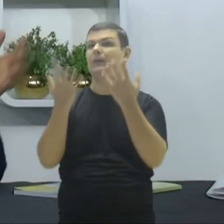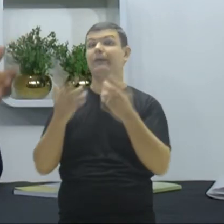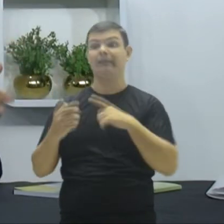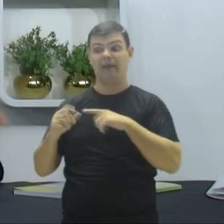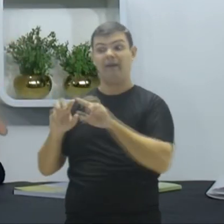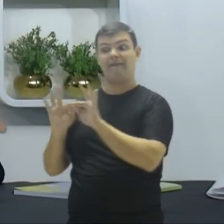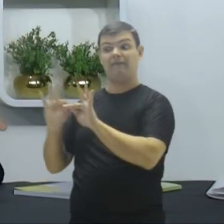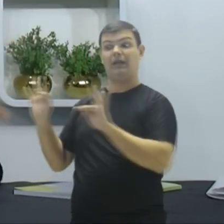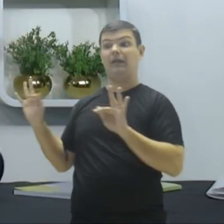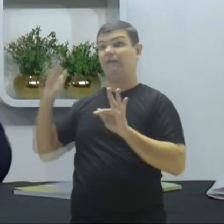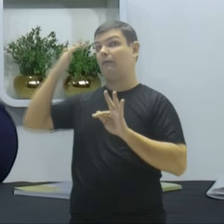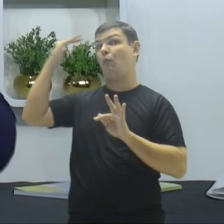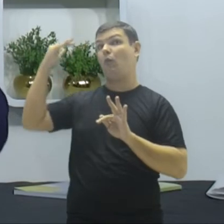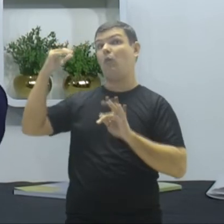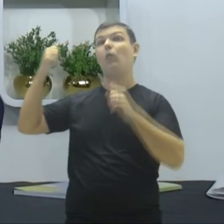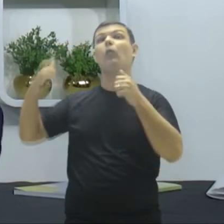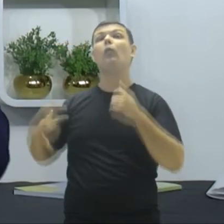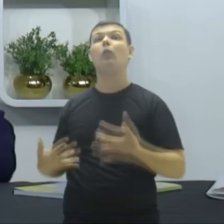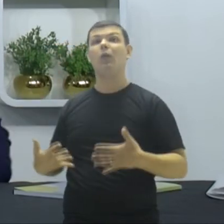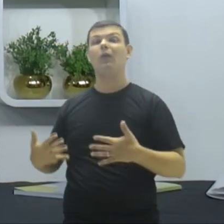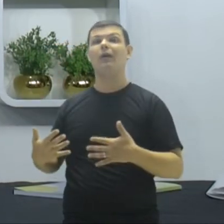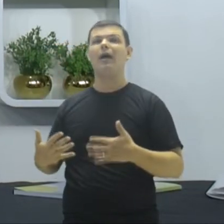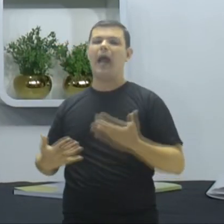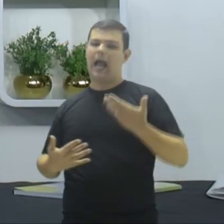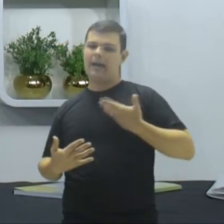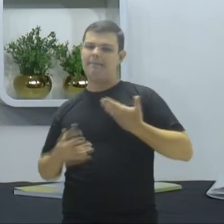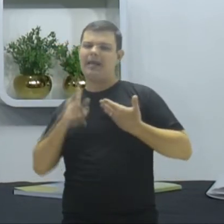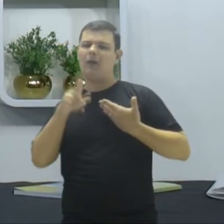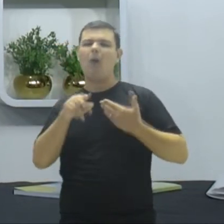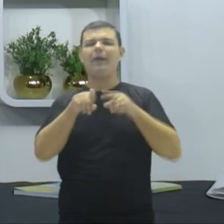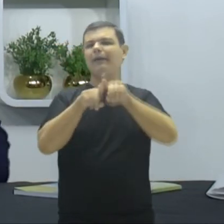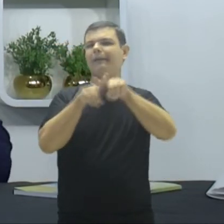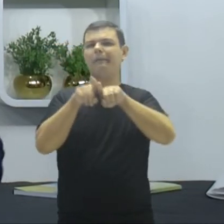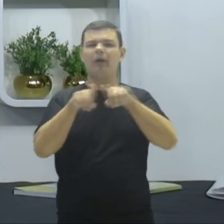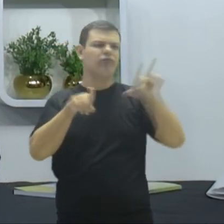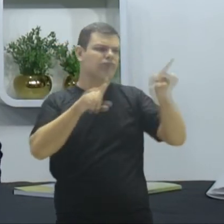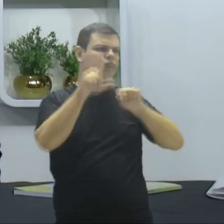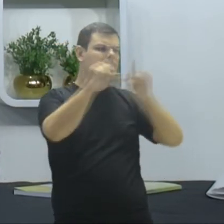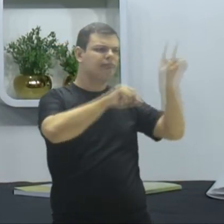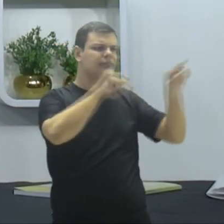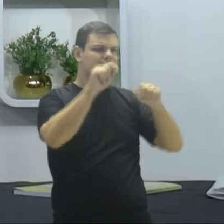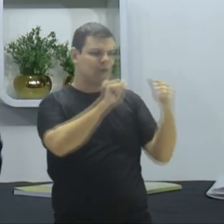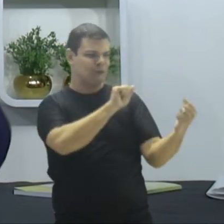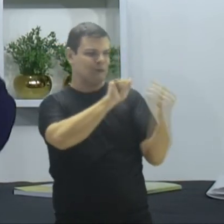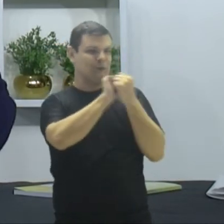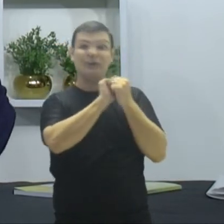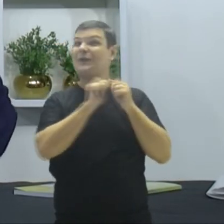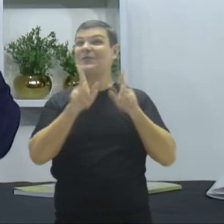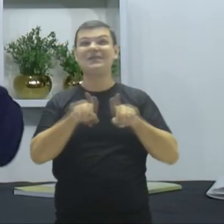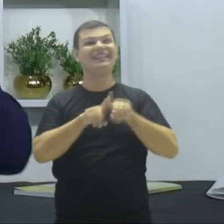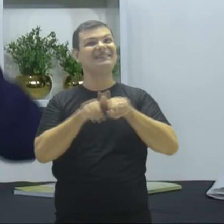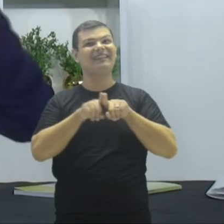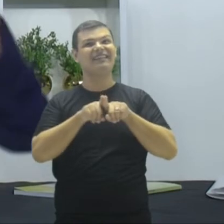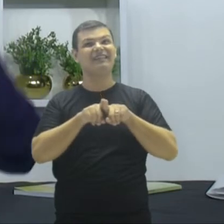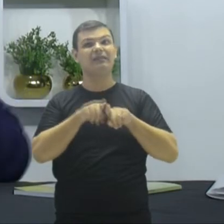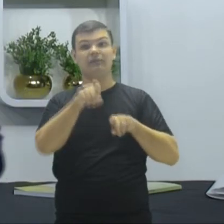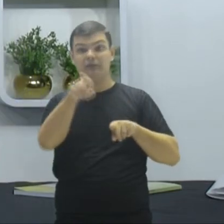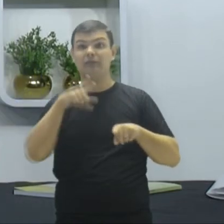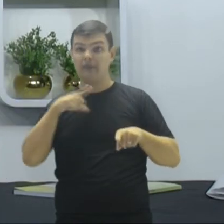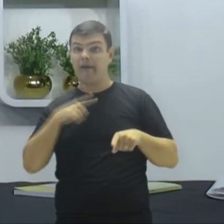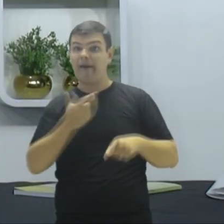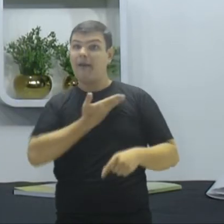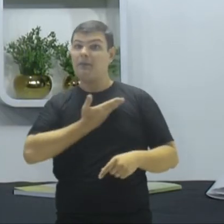que amigo é aquele irmão que você pode escolher. Por isso, crianças, se você tem um amigo, 2,